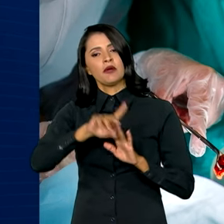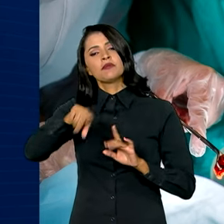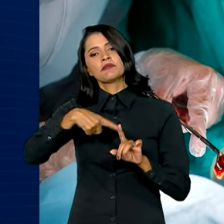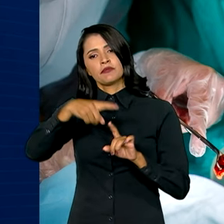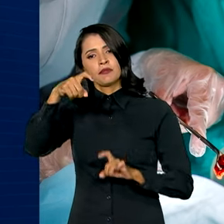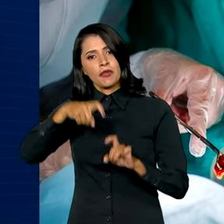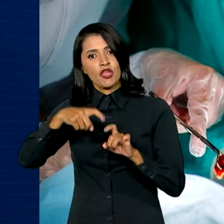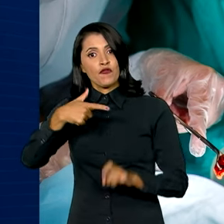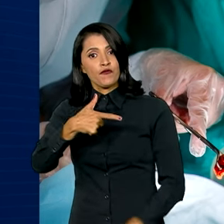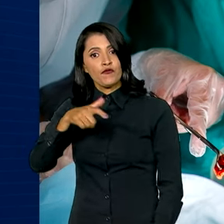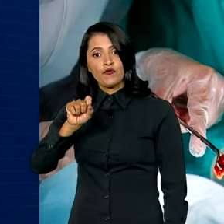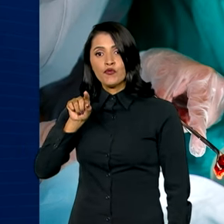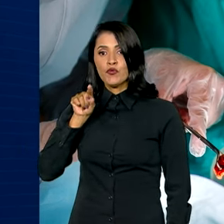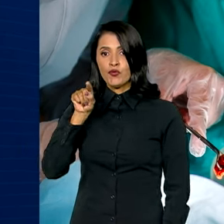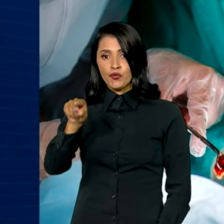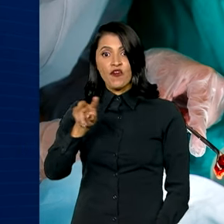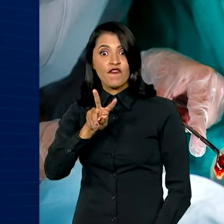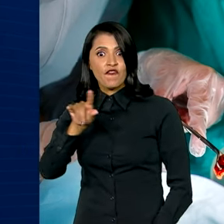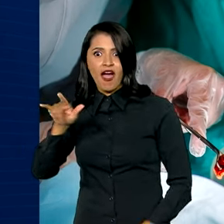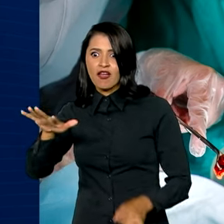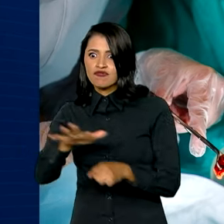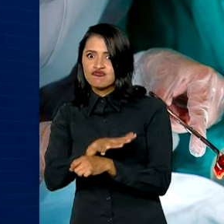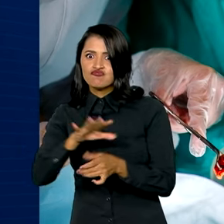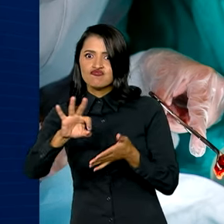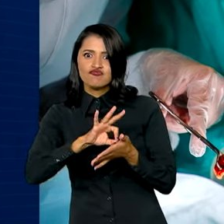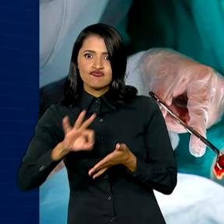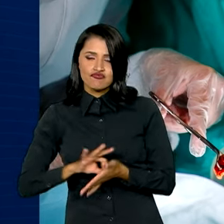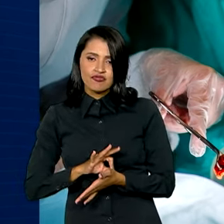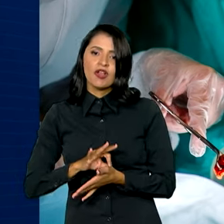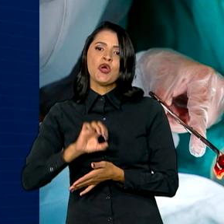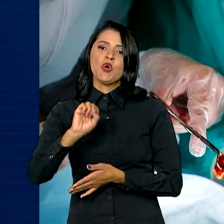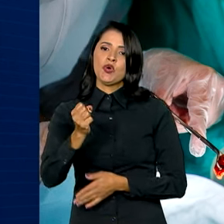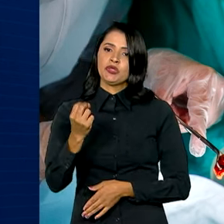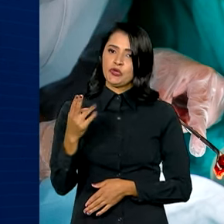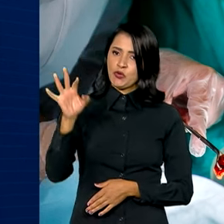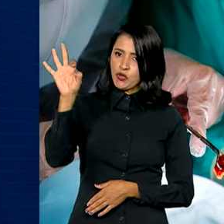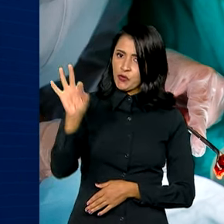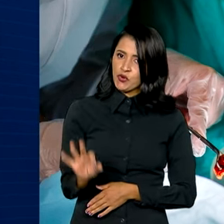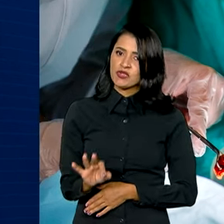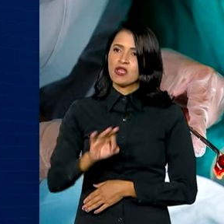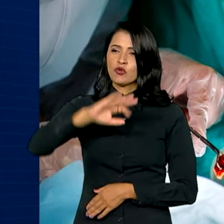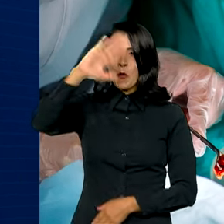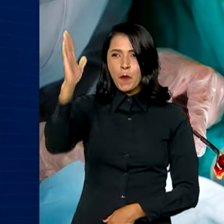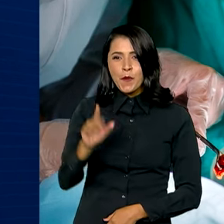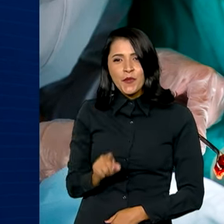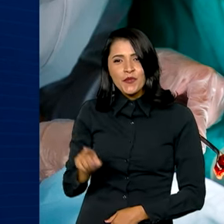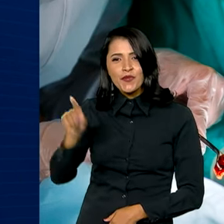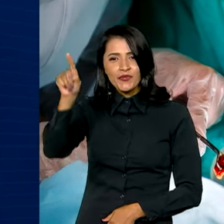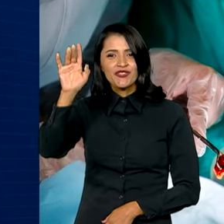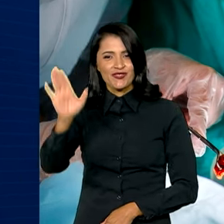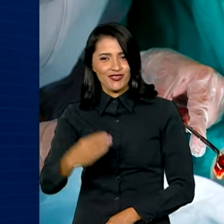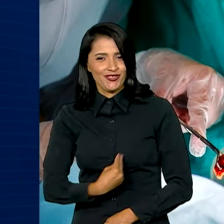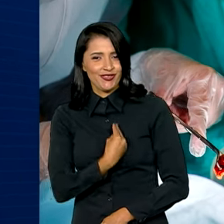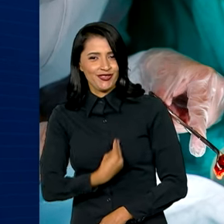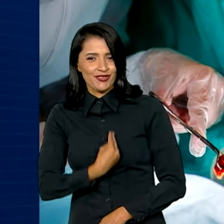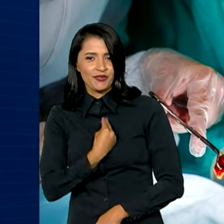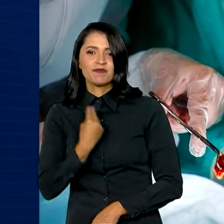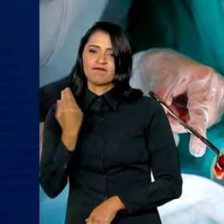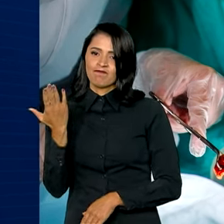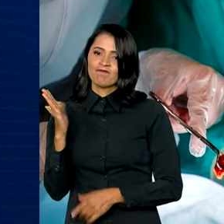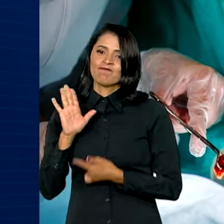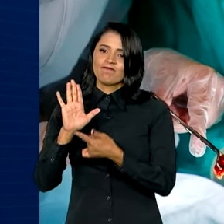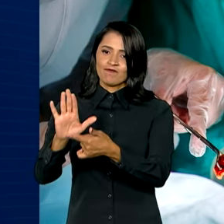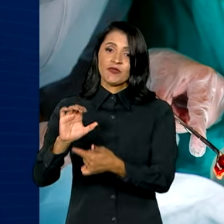mil vagas preenchidas e presente em 82% do território nacional, o programa já beneficiou